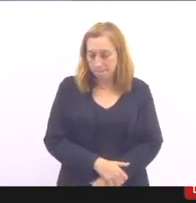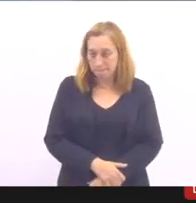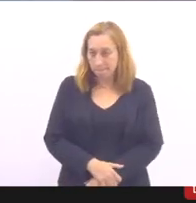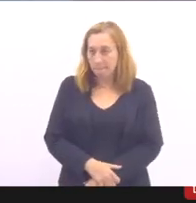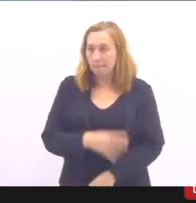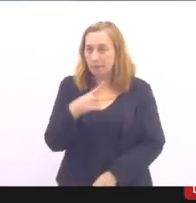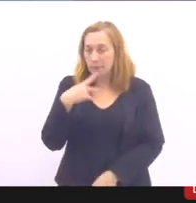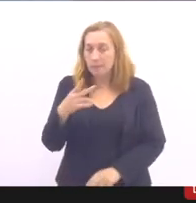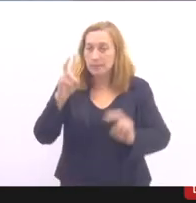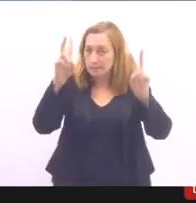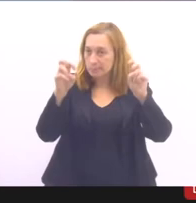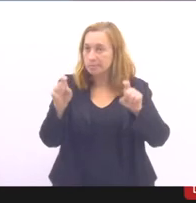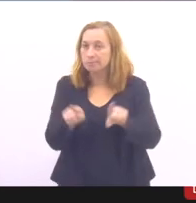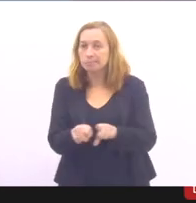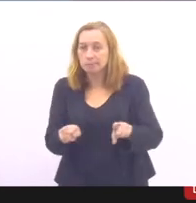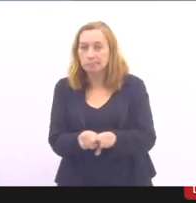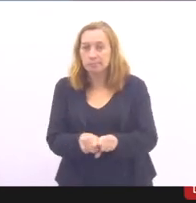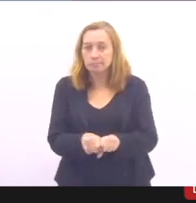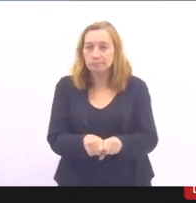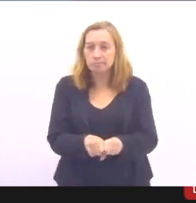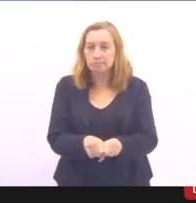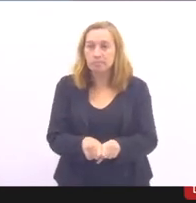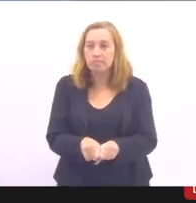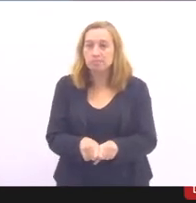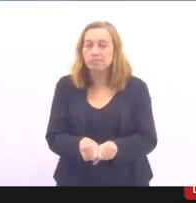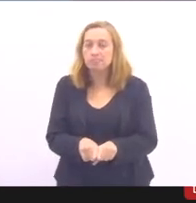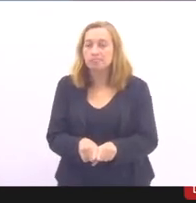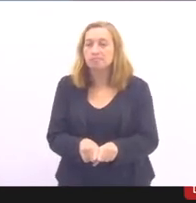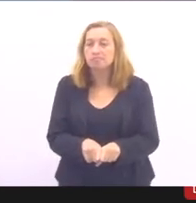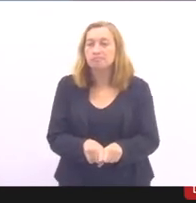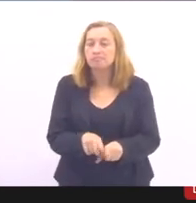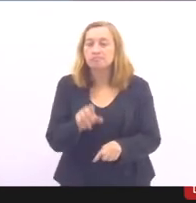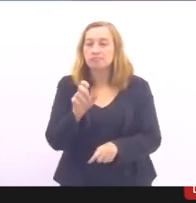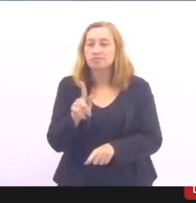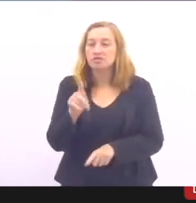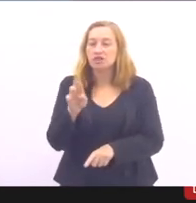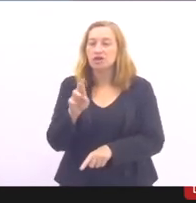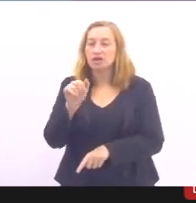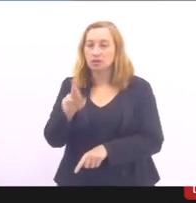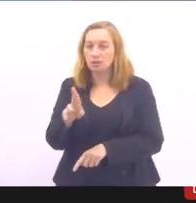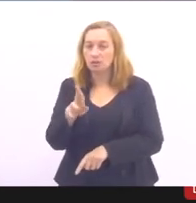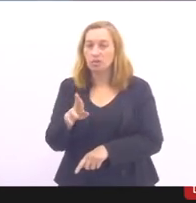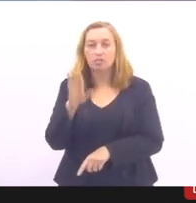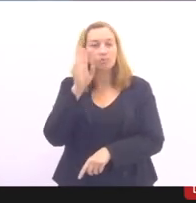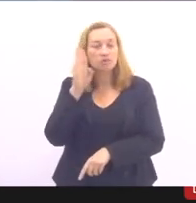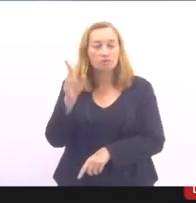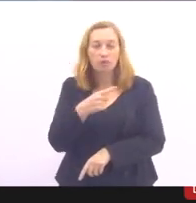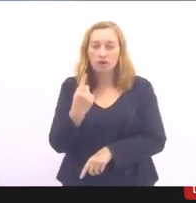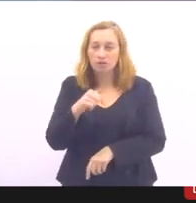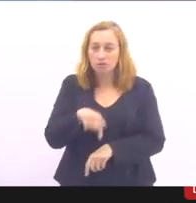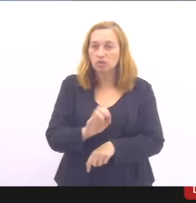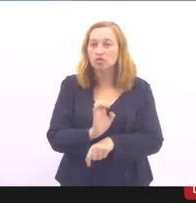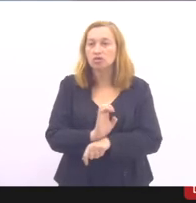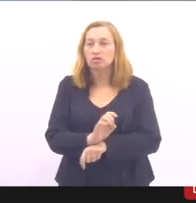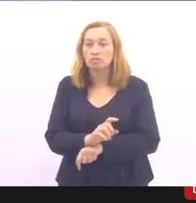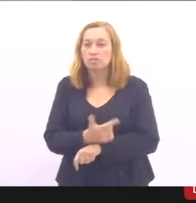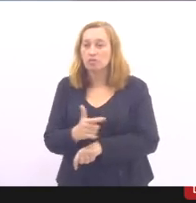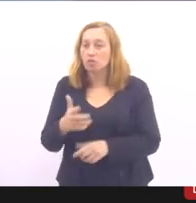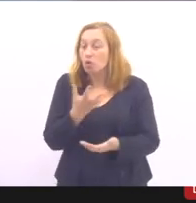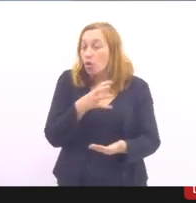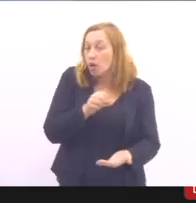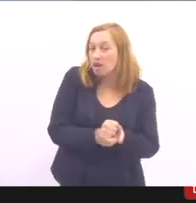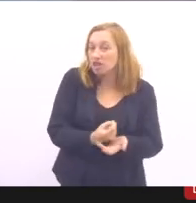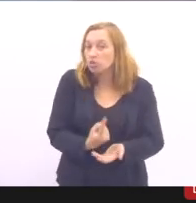para tratar dessa questão também da identificação dos grandes geradores, que acho que é um dos grandes gargalos aqui do nosso estado, né? A gente não tem um cadastro